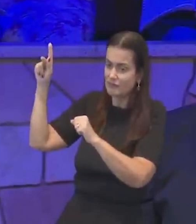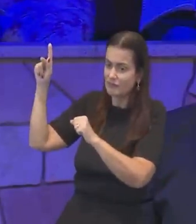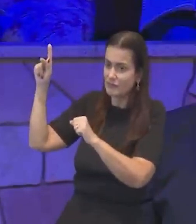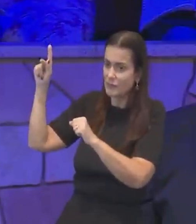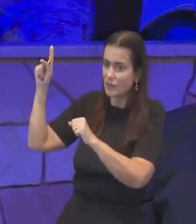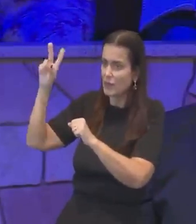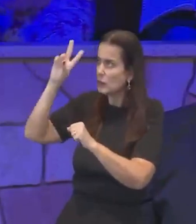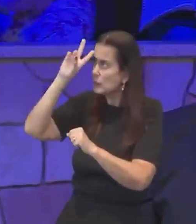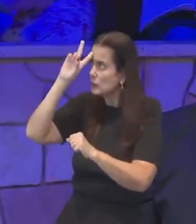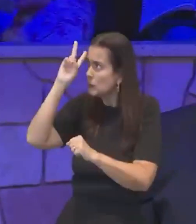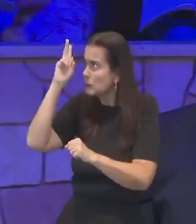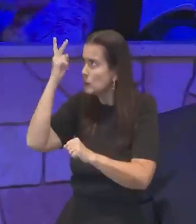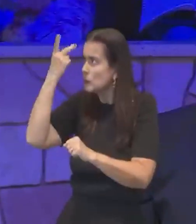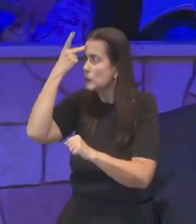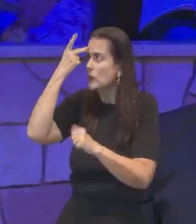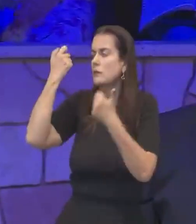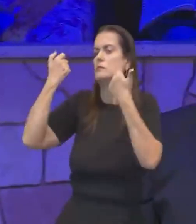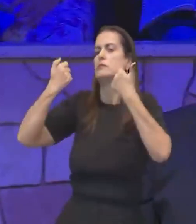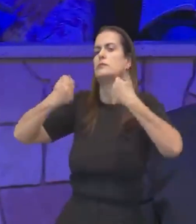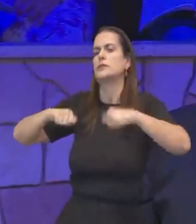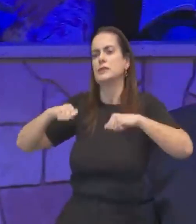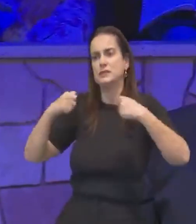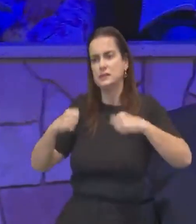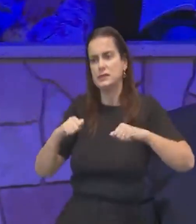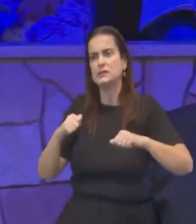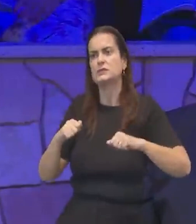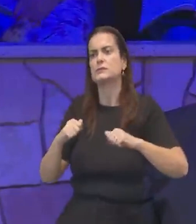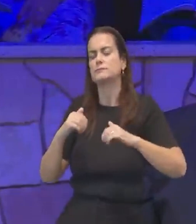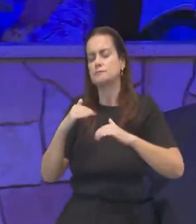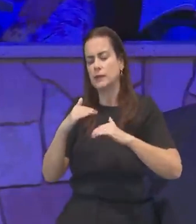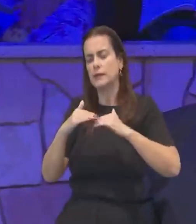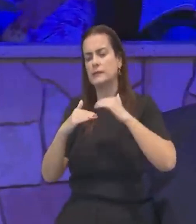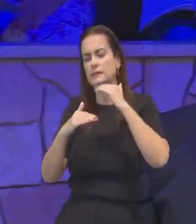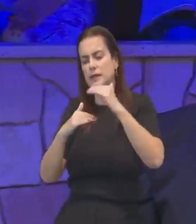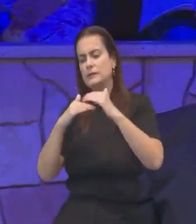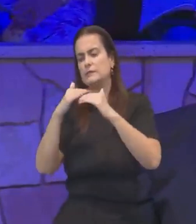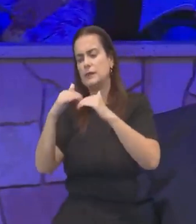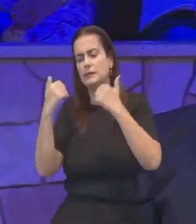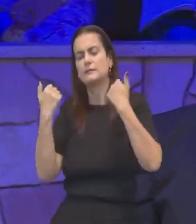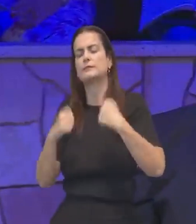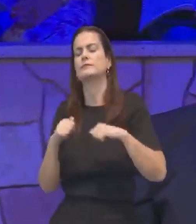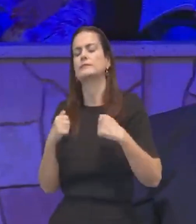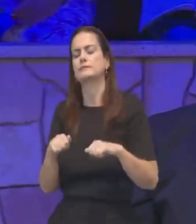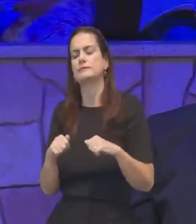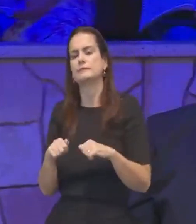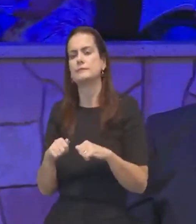essa mudança em nossa mente precisa começar a acontecer.